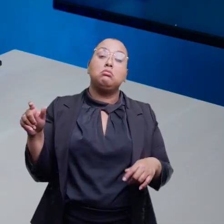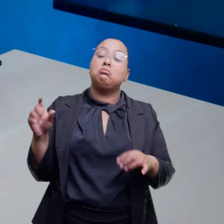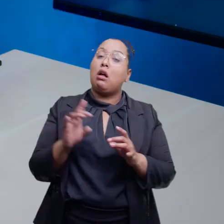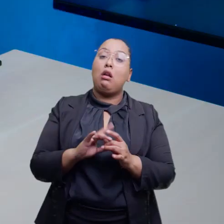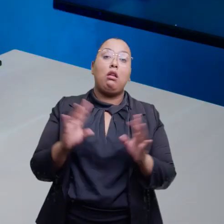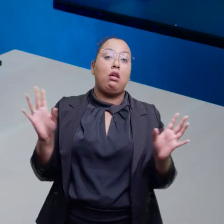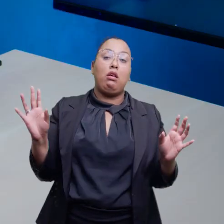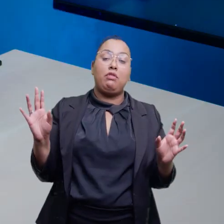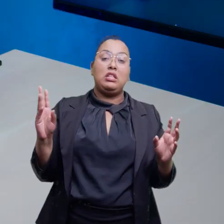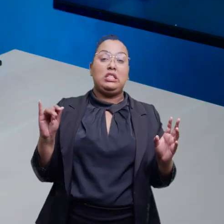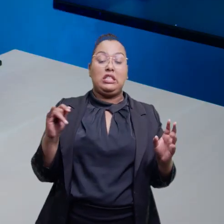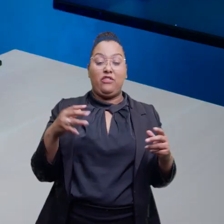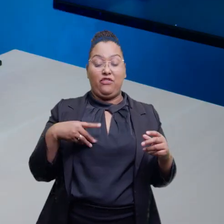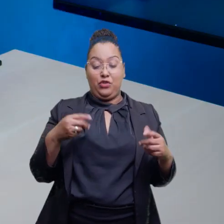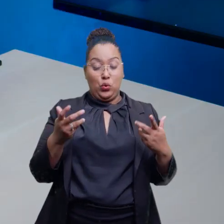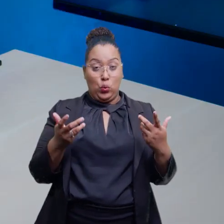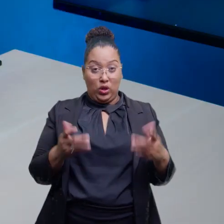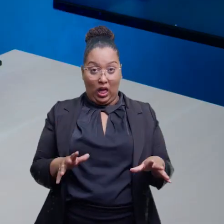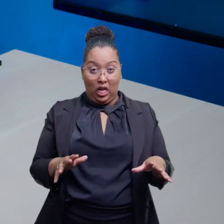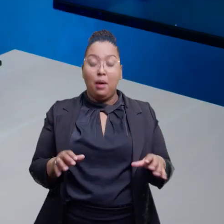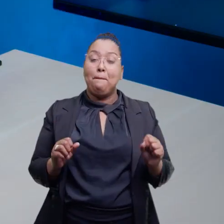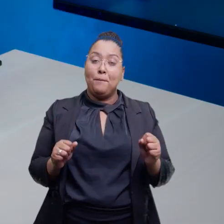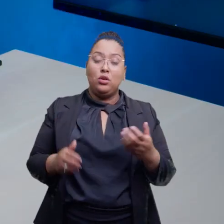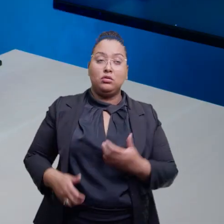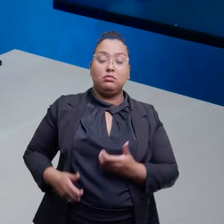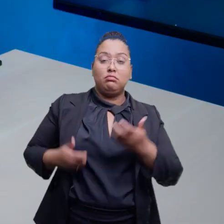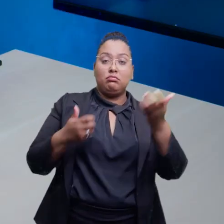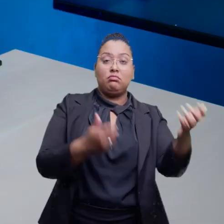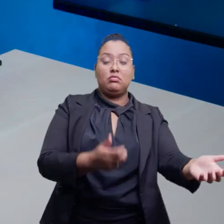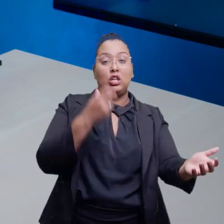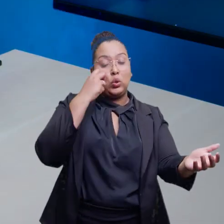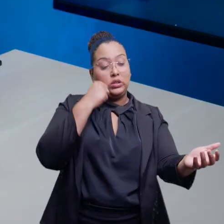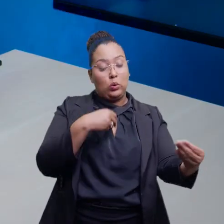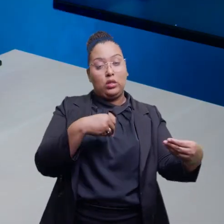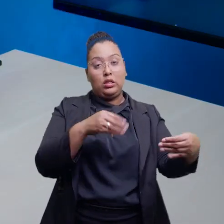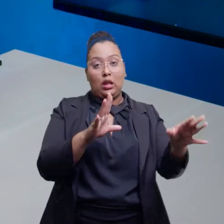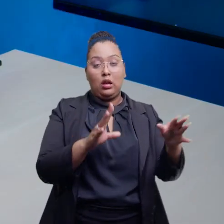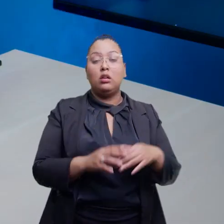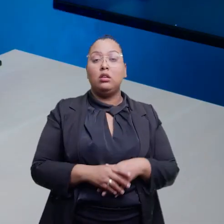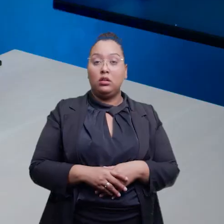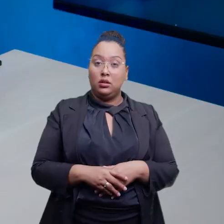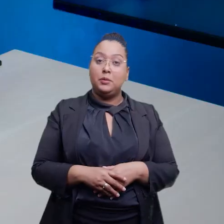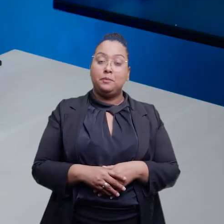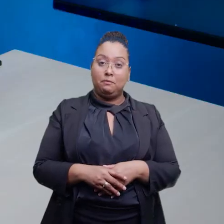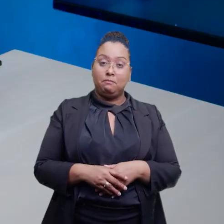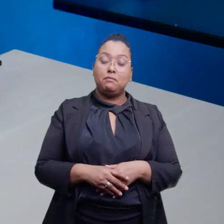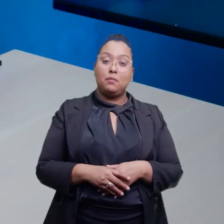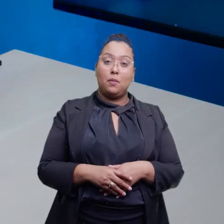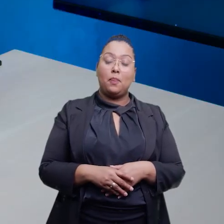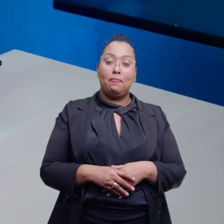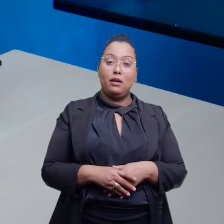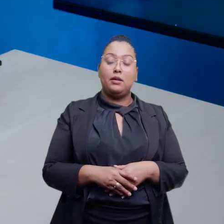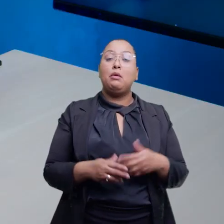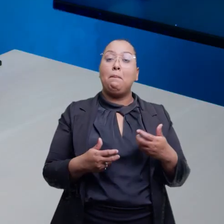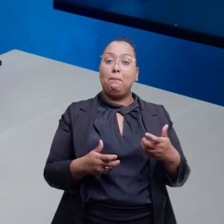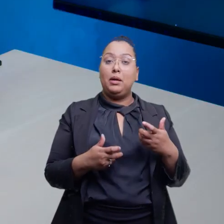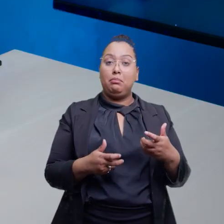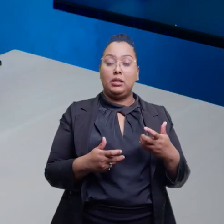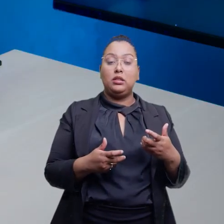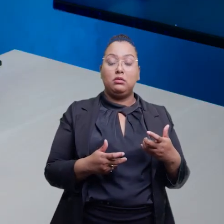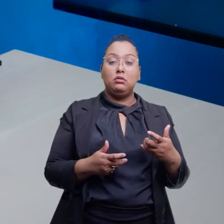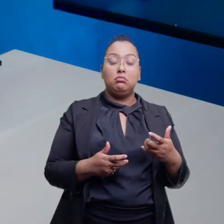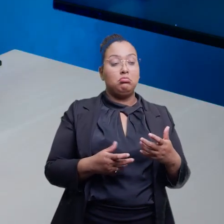vontade de entregar, né, o seu filho ou sua filha para adoção. E esses casos são os casos que, via de regra, os bebês